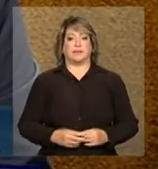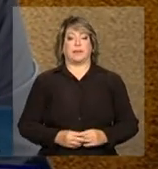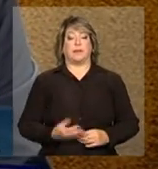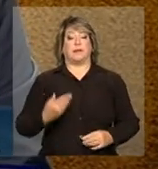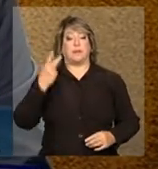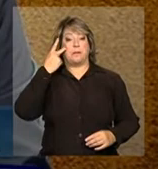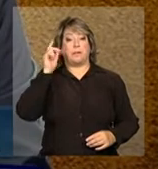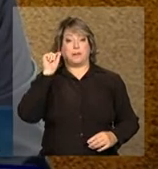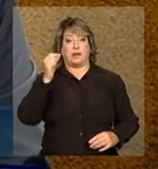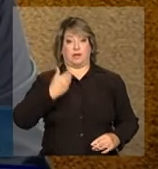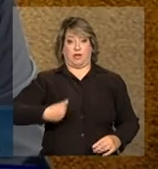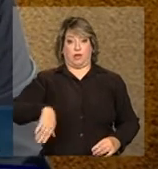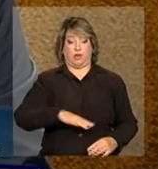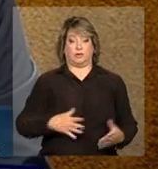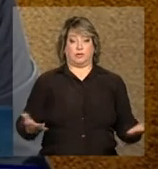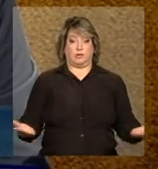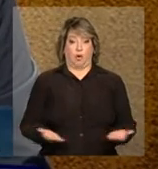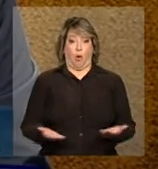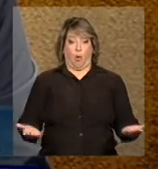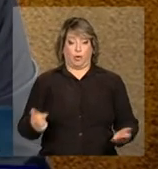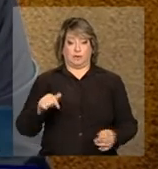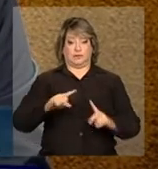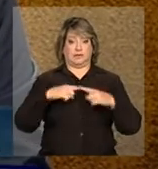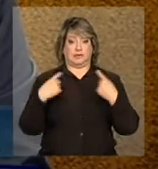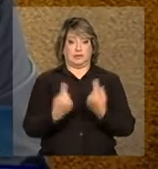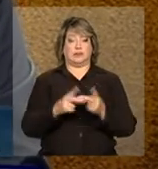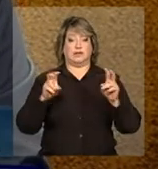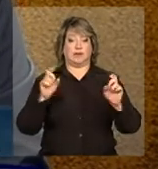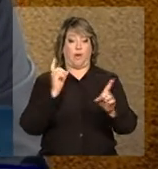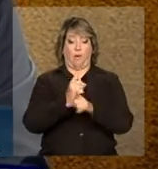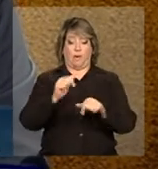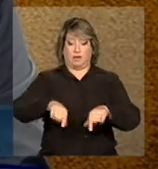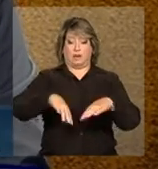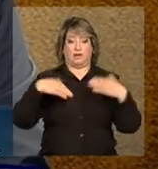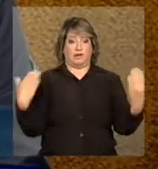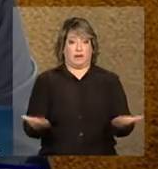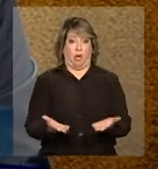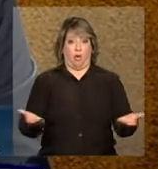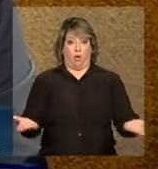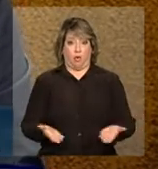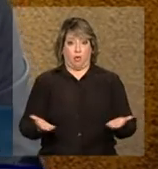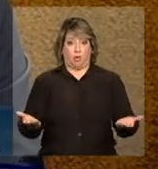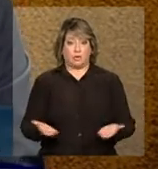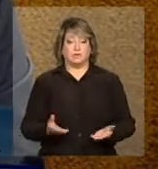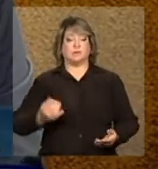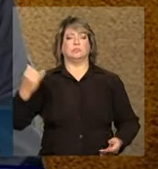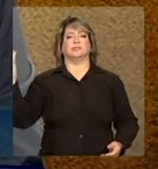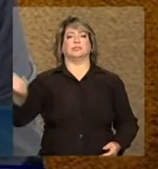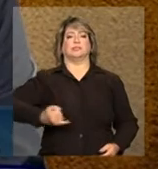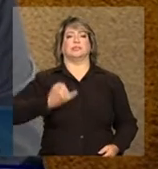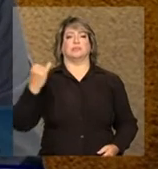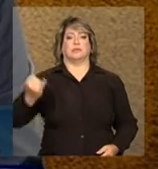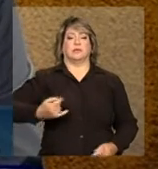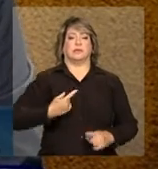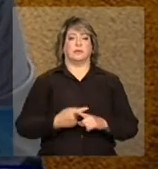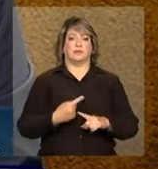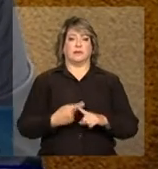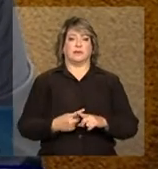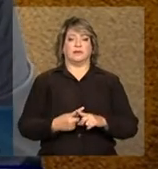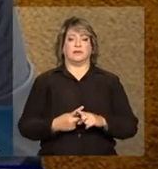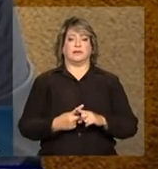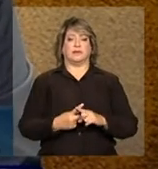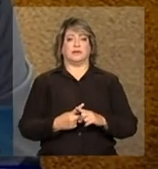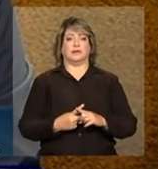para nós, esse dia, esse tema, esse encontro, vai ao encontro